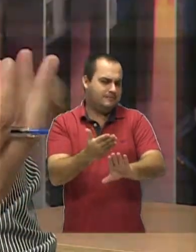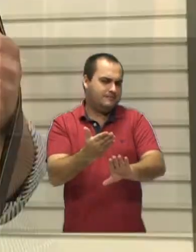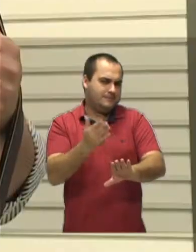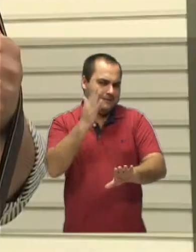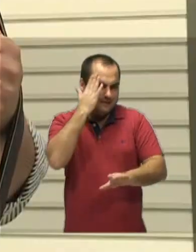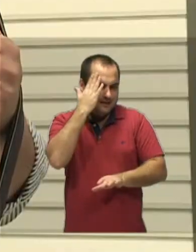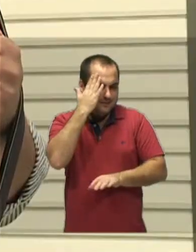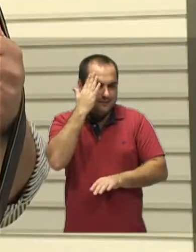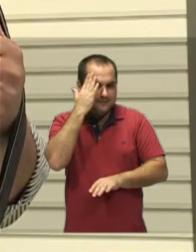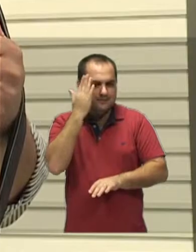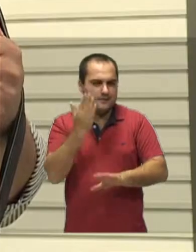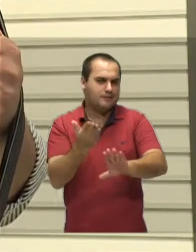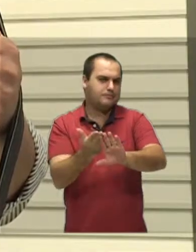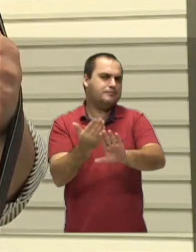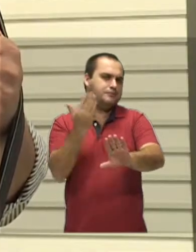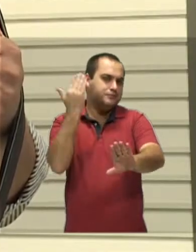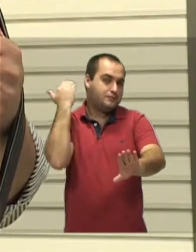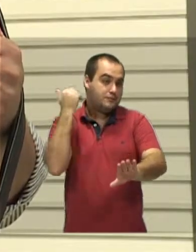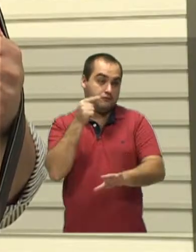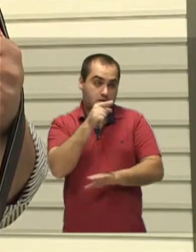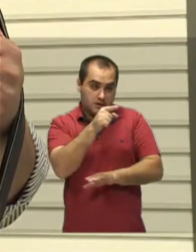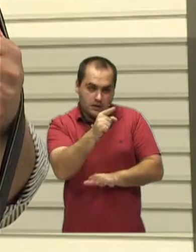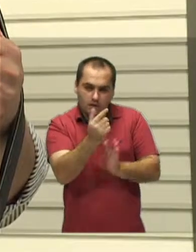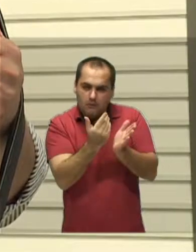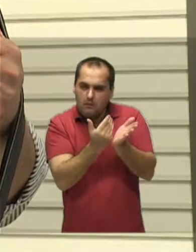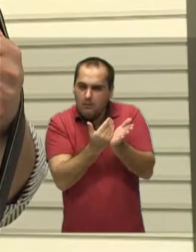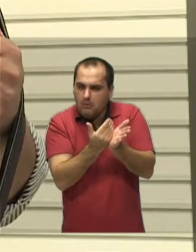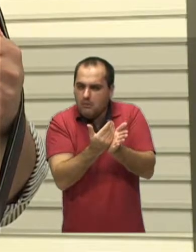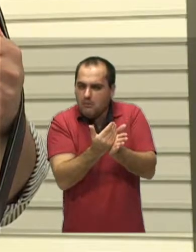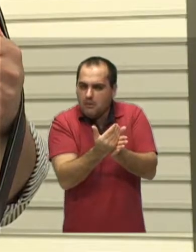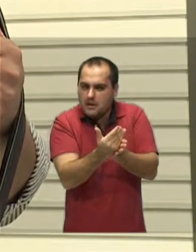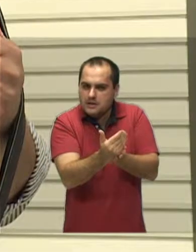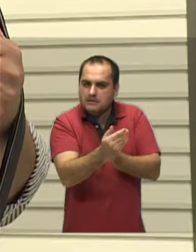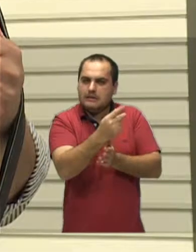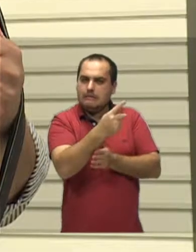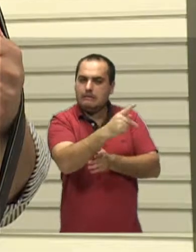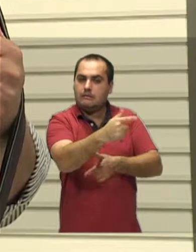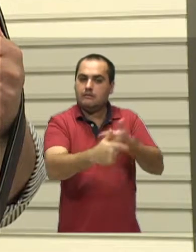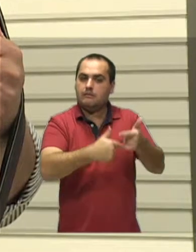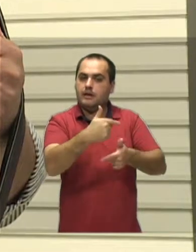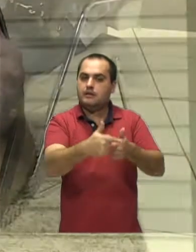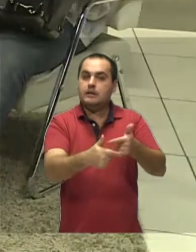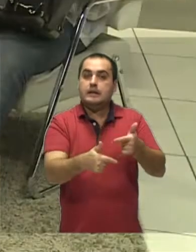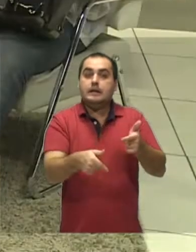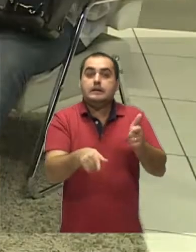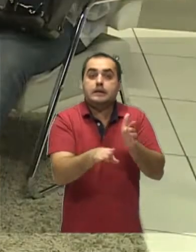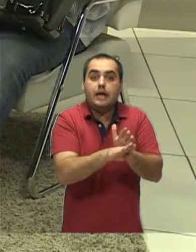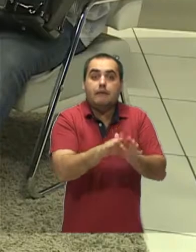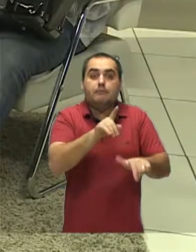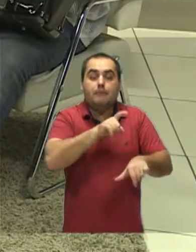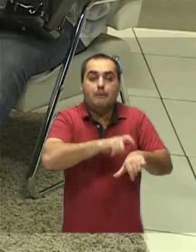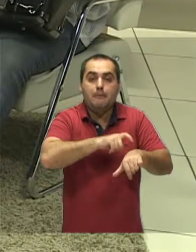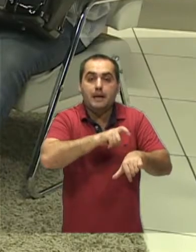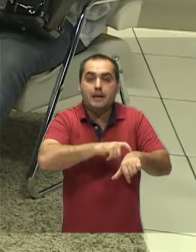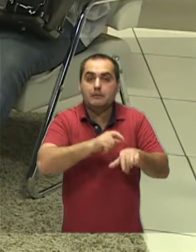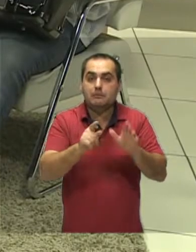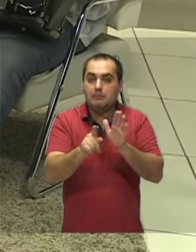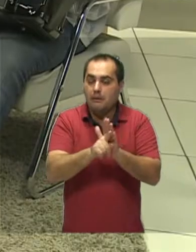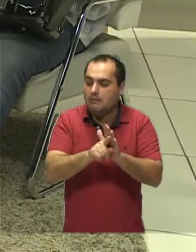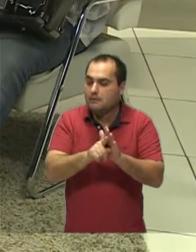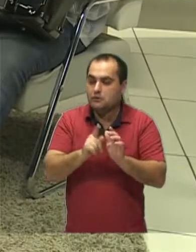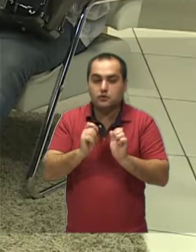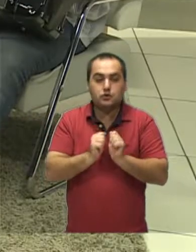no tempos atrás, que você ainda estava construindo a sua carreira, chegar o momento de dividir o espaço